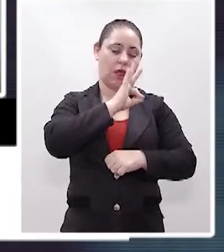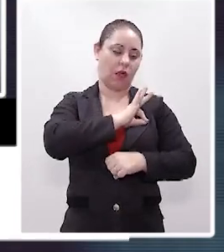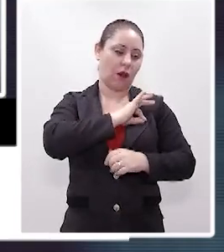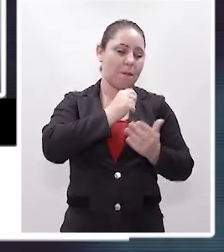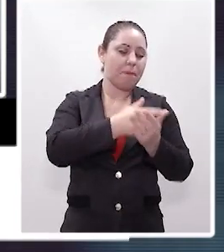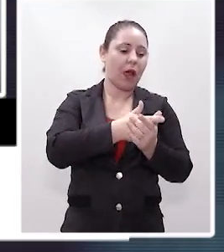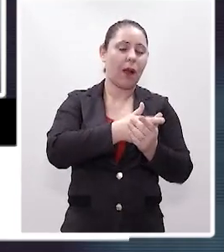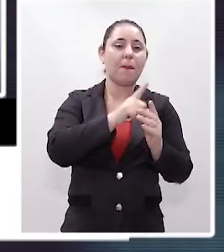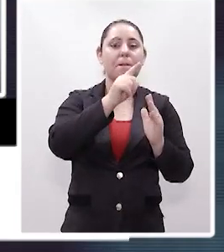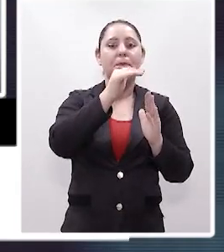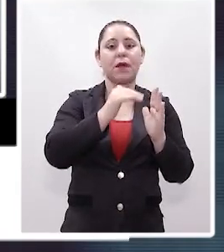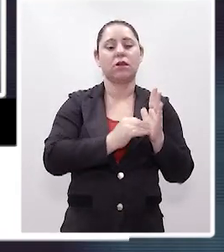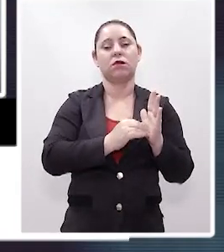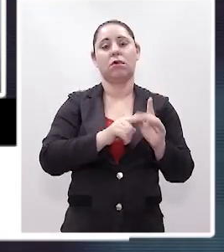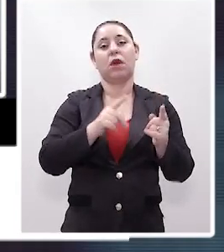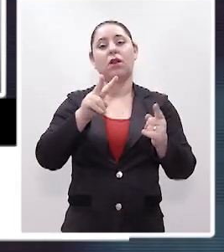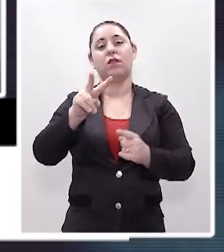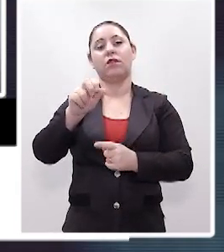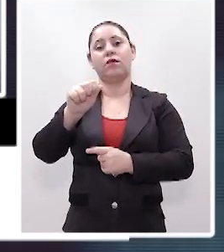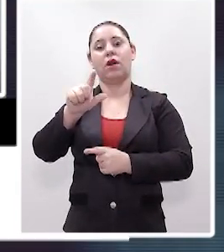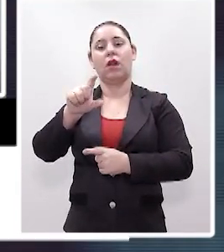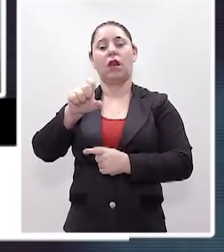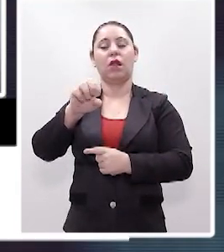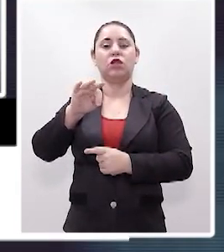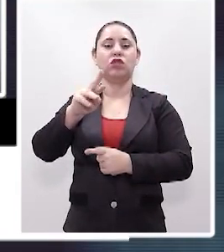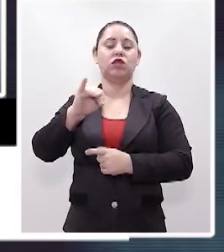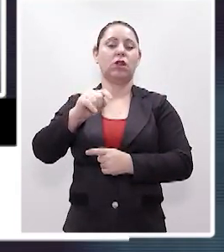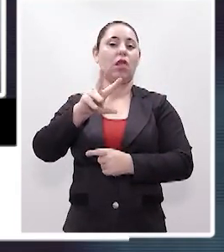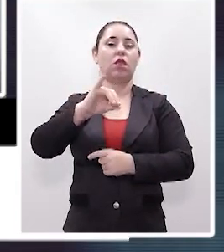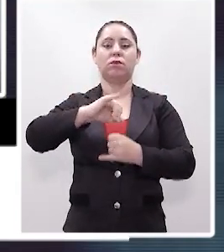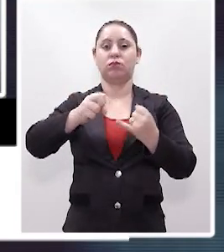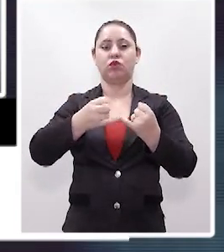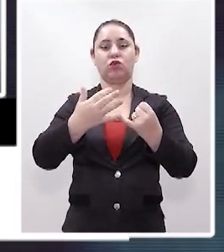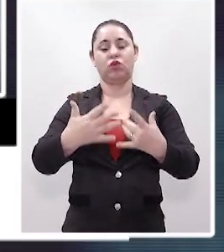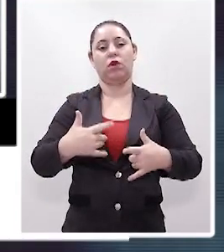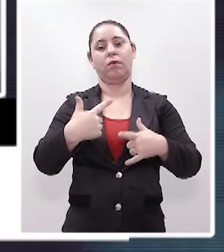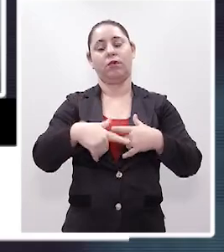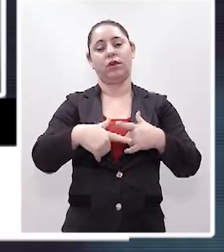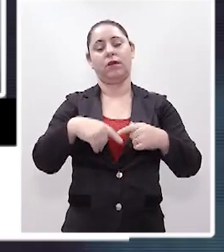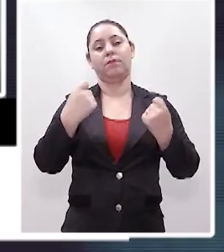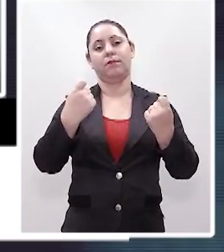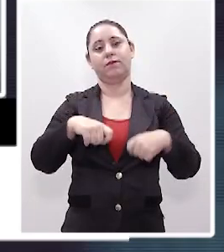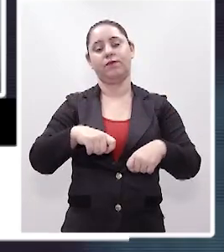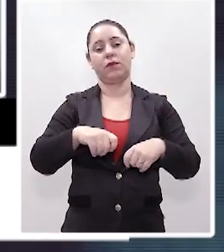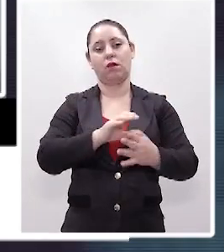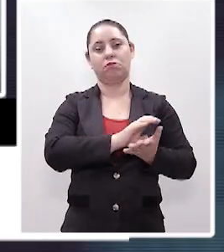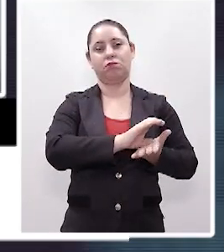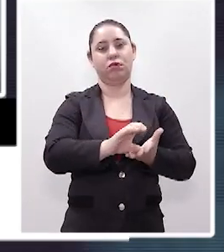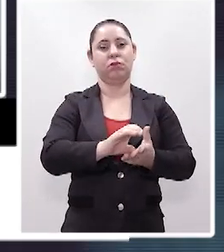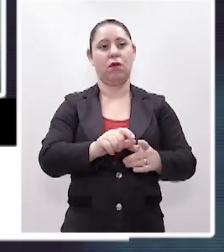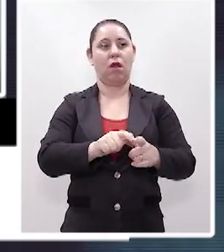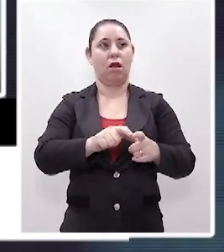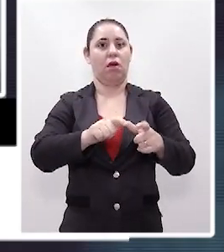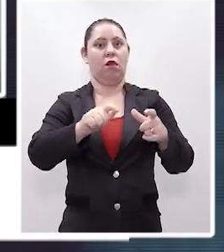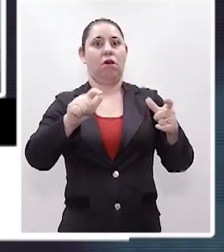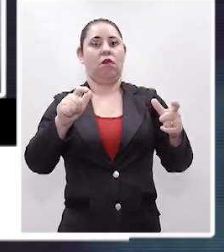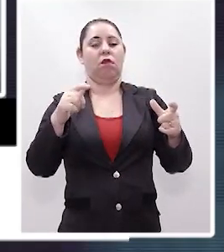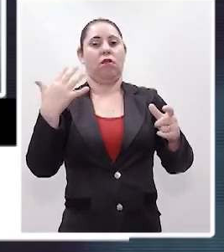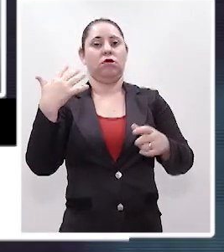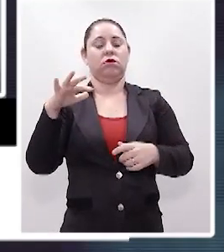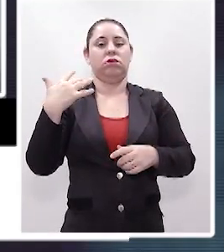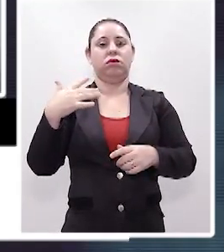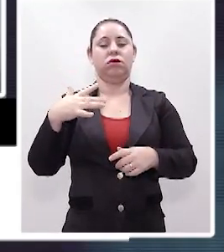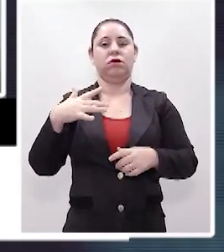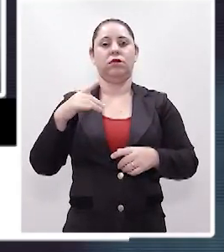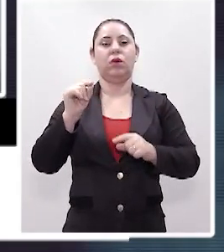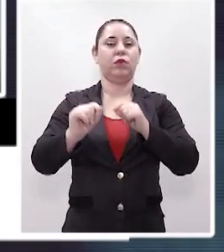desconto. Mas no caso da Valentina, não por conta dessa justificativa, porque é um investimento muito alto, é